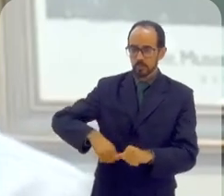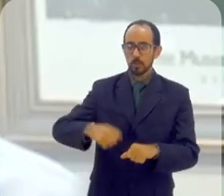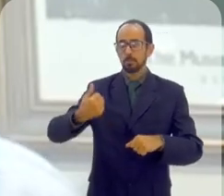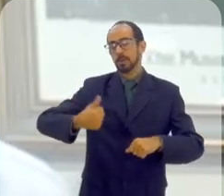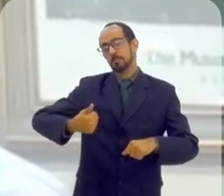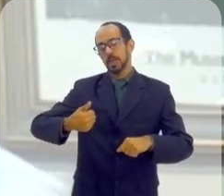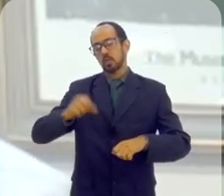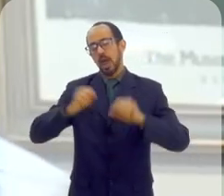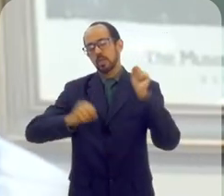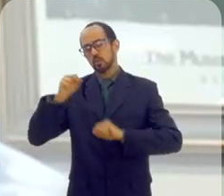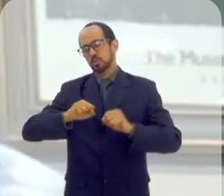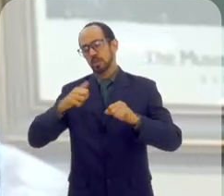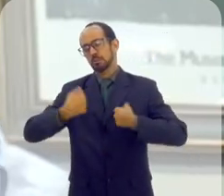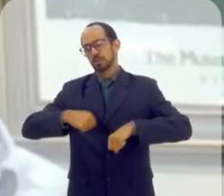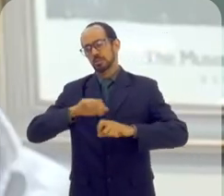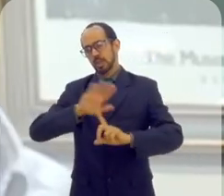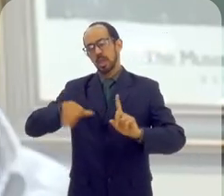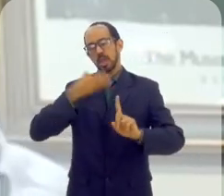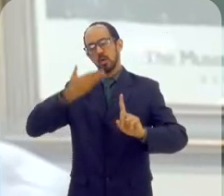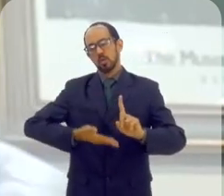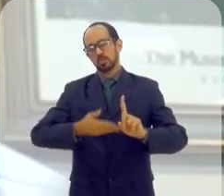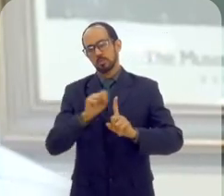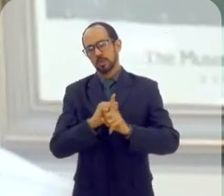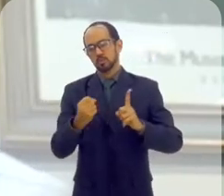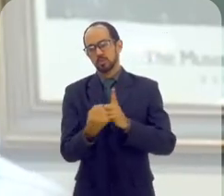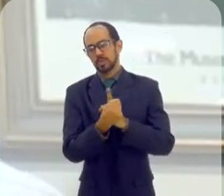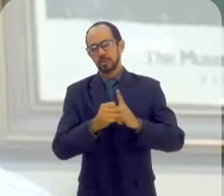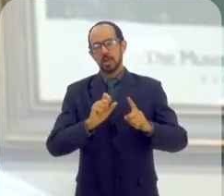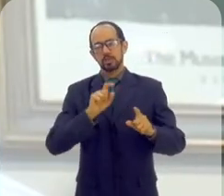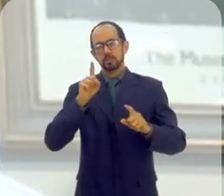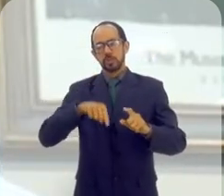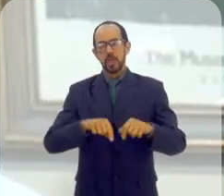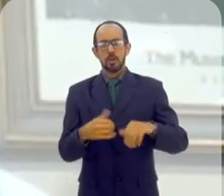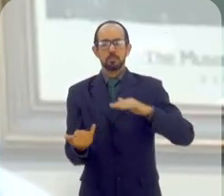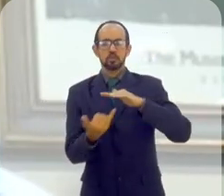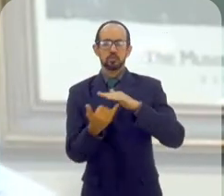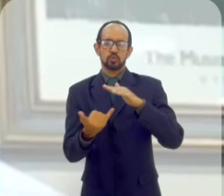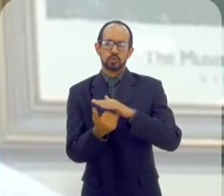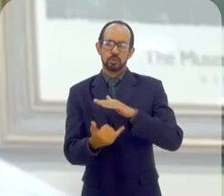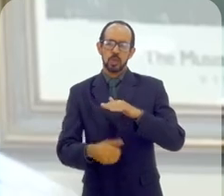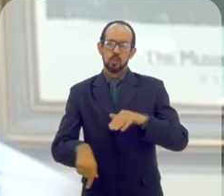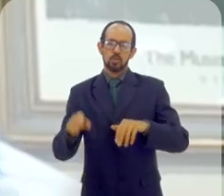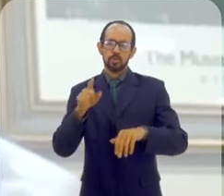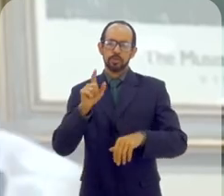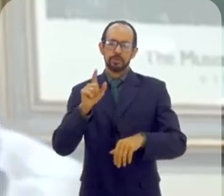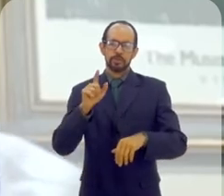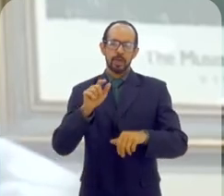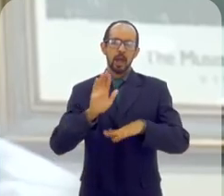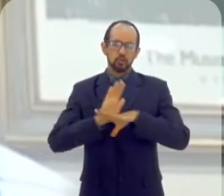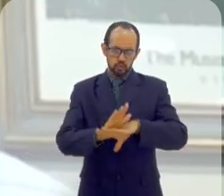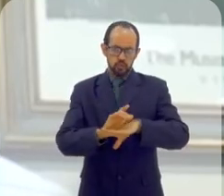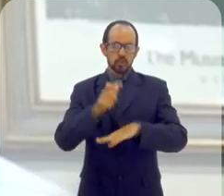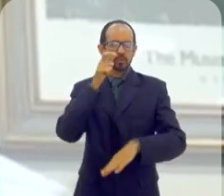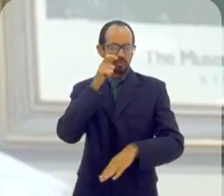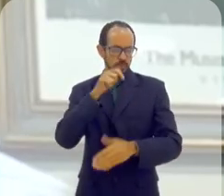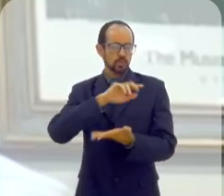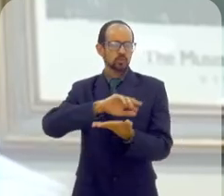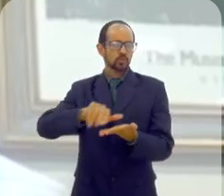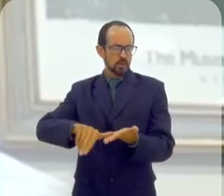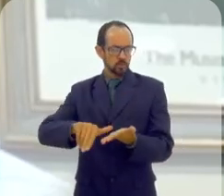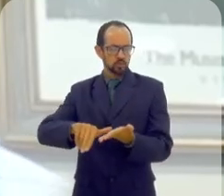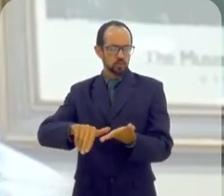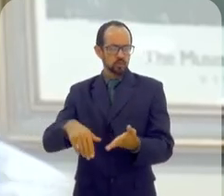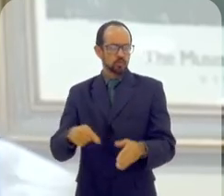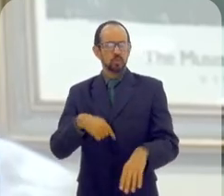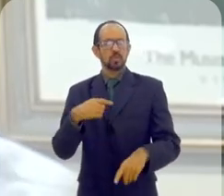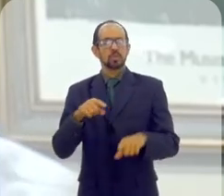lugar a indústria tem que ser reconhecida né pela pela sociedade civil como mãe uma entidade que representa os interesses a